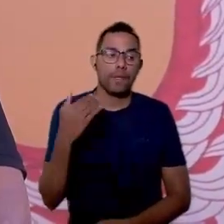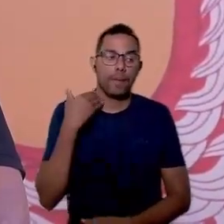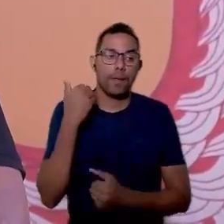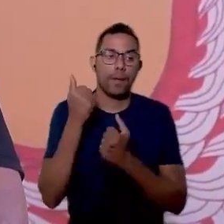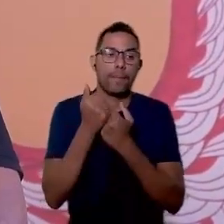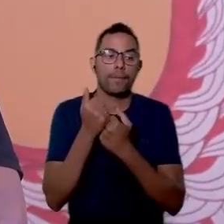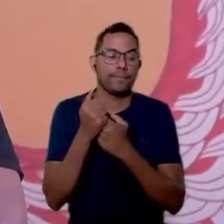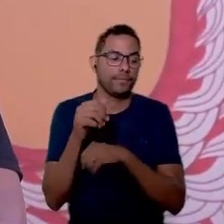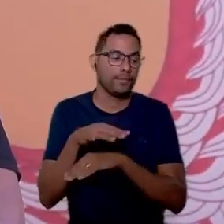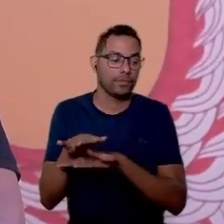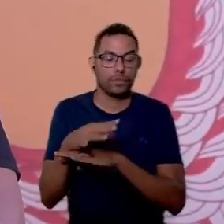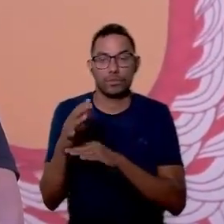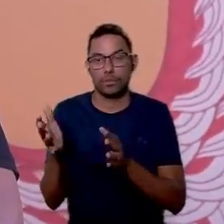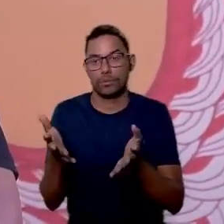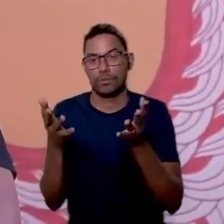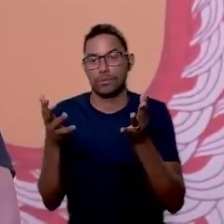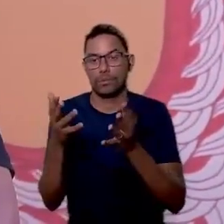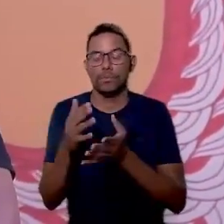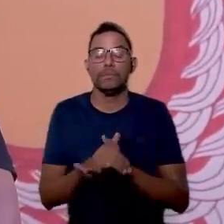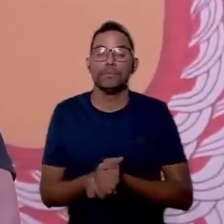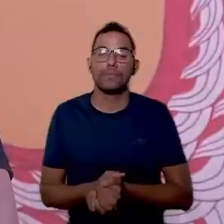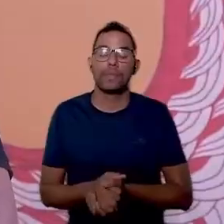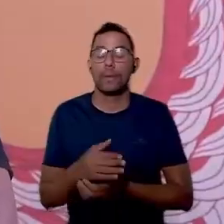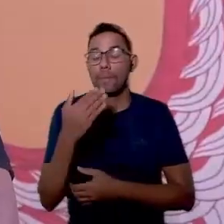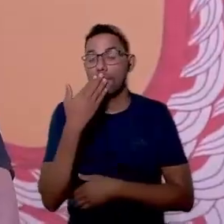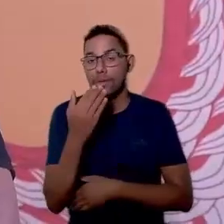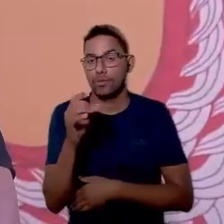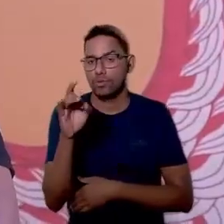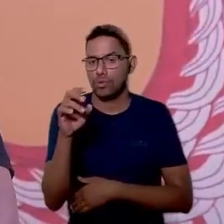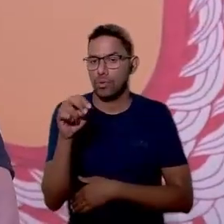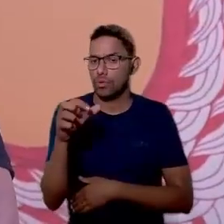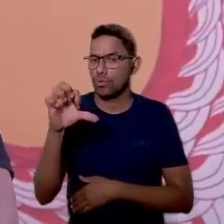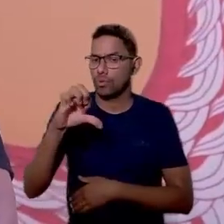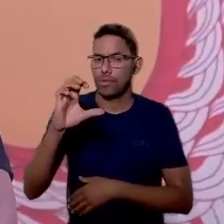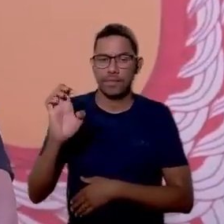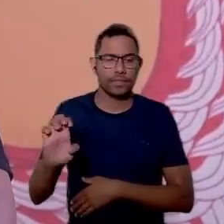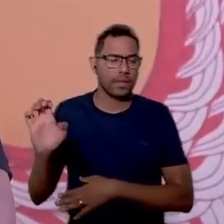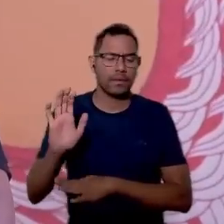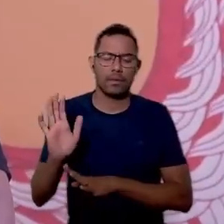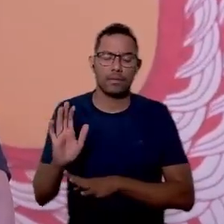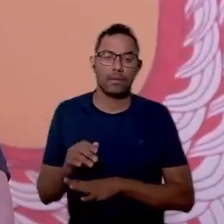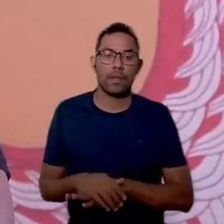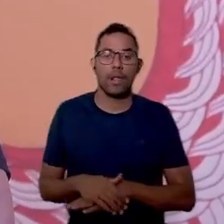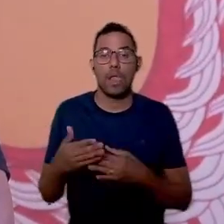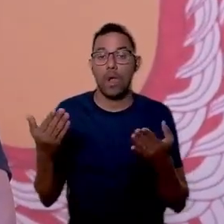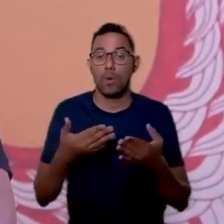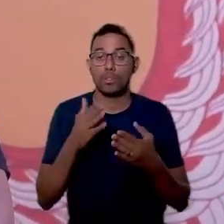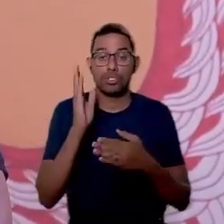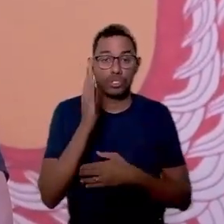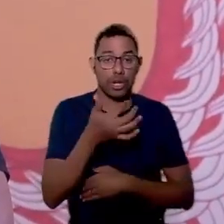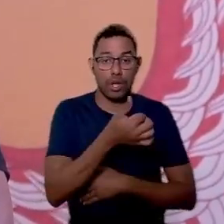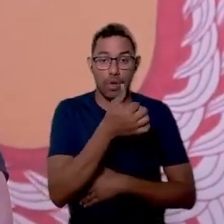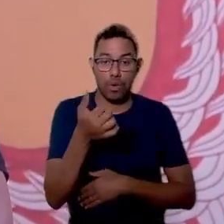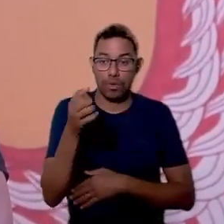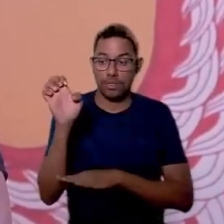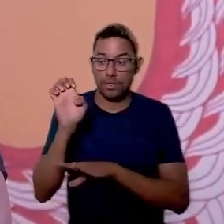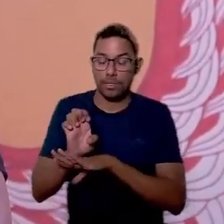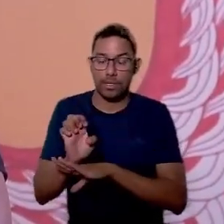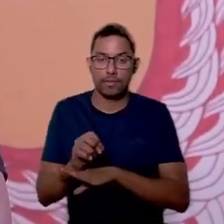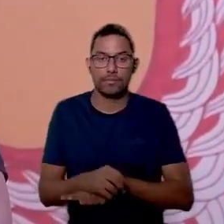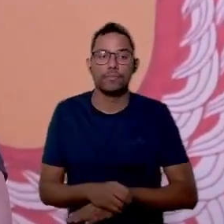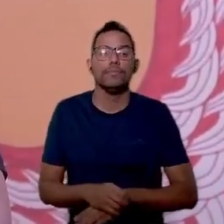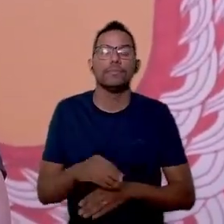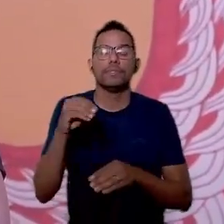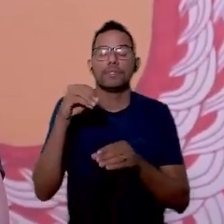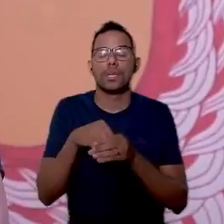nessa ação de indução lá no Nordeste, ele pediu para não ser só nos 9 estados. Então, nós estamos atuando em 11 estados, porque está incluindo o